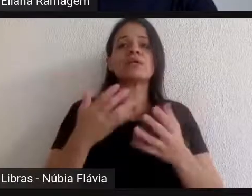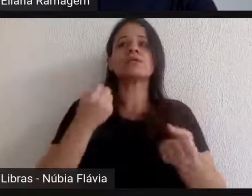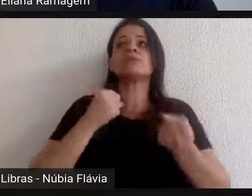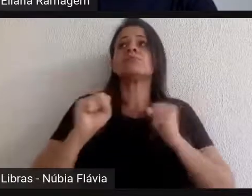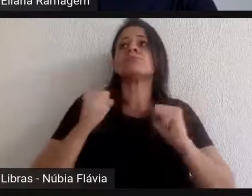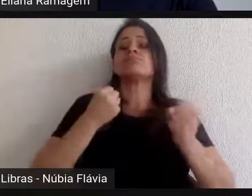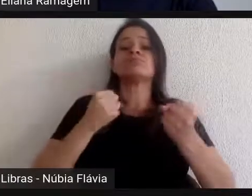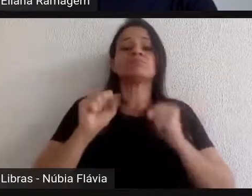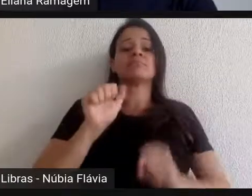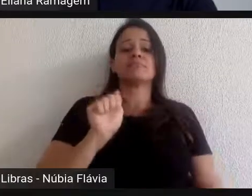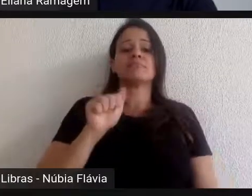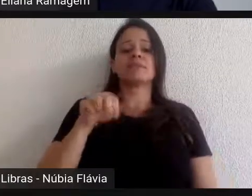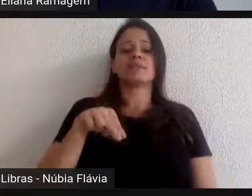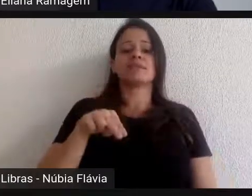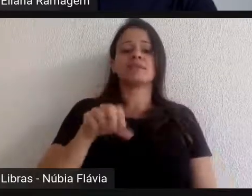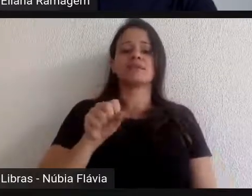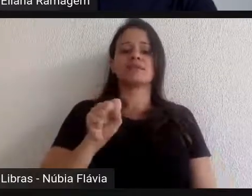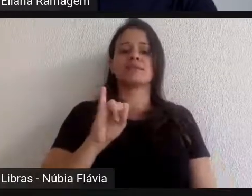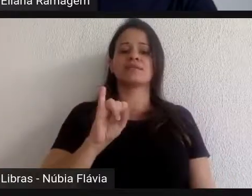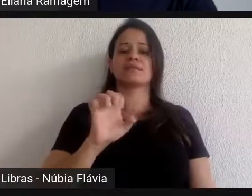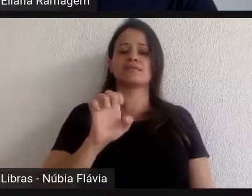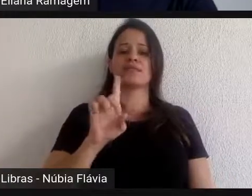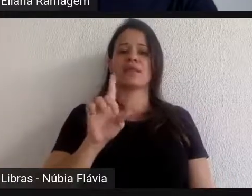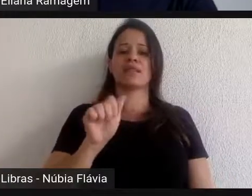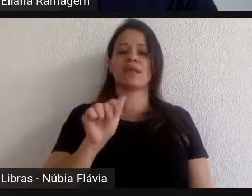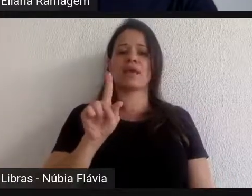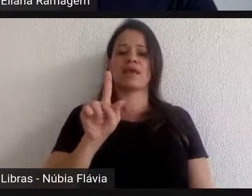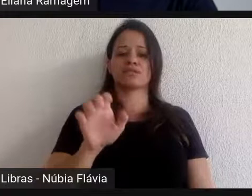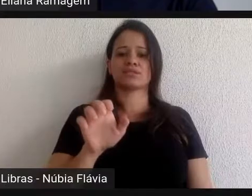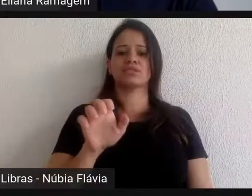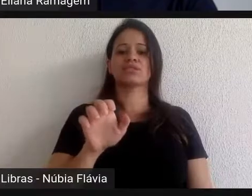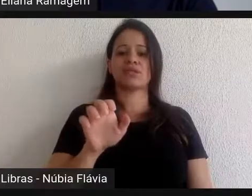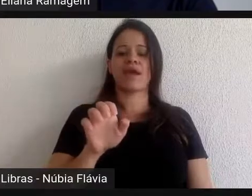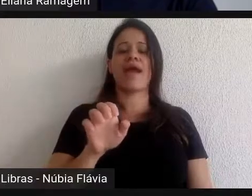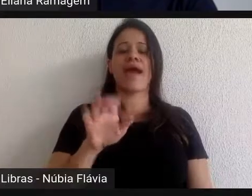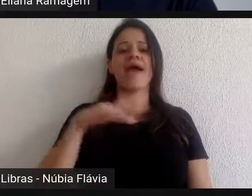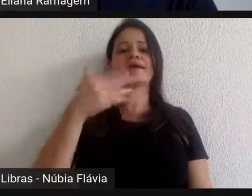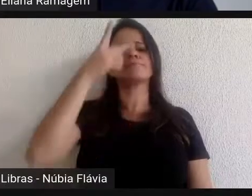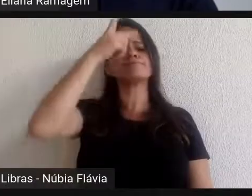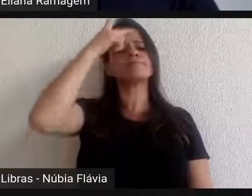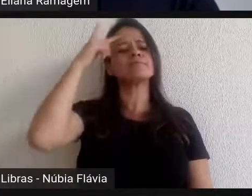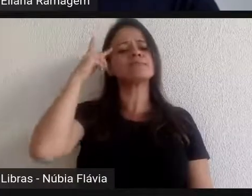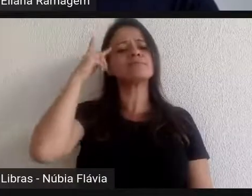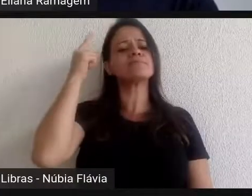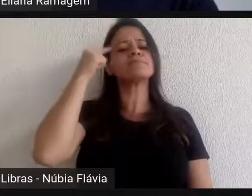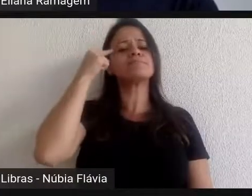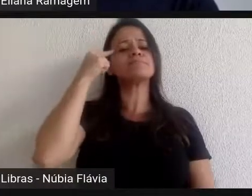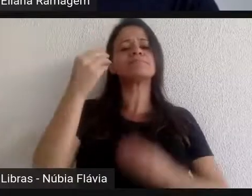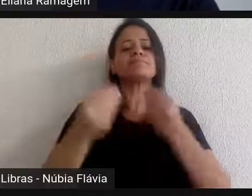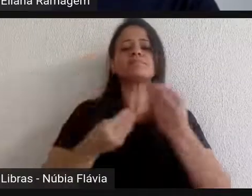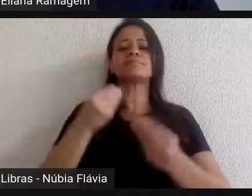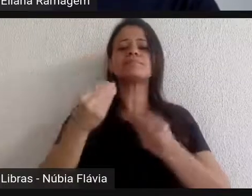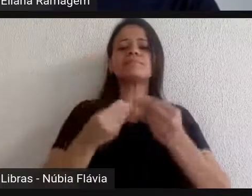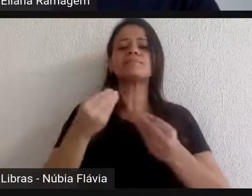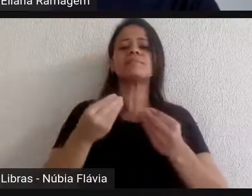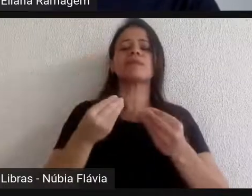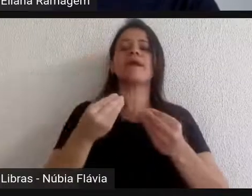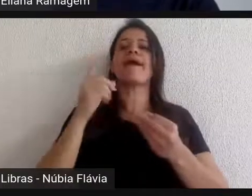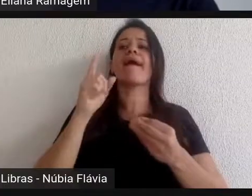ansiedade. E aí a ansiedade com o novo acaba fazendo com que as pessoas busquem mais